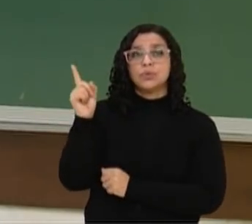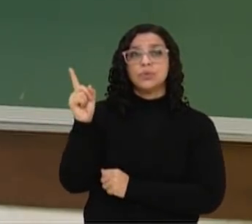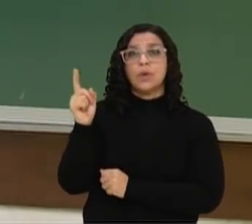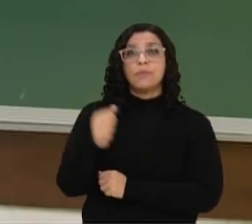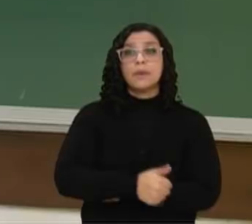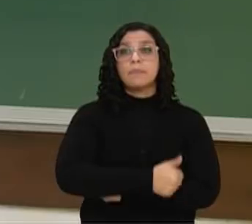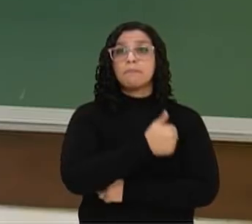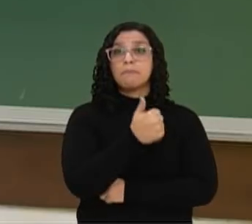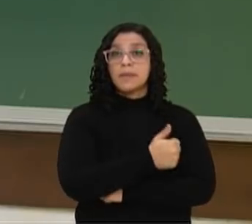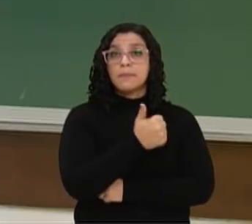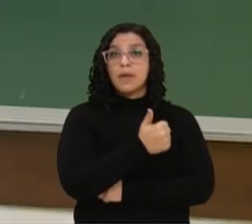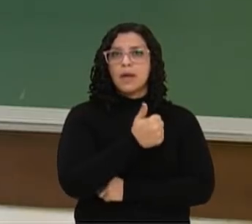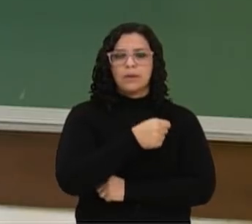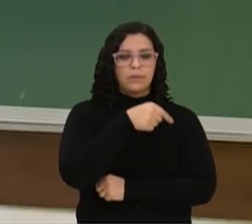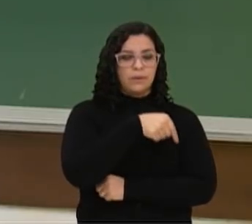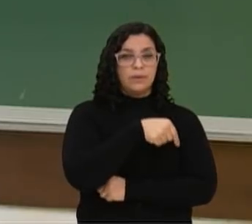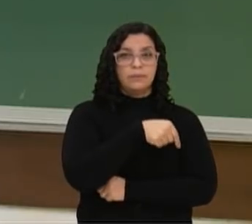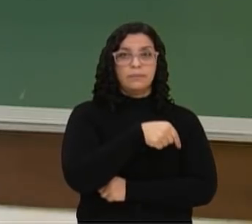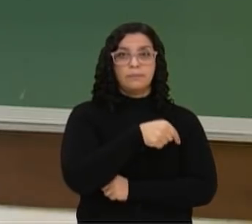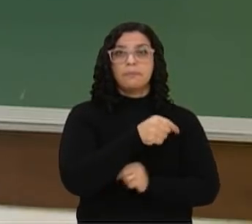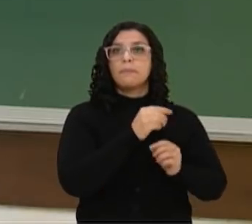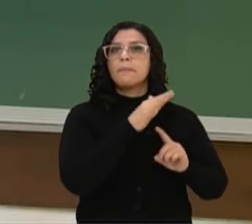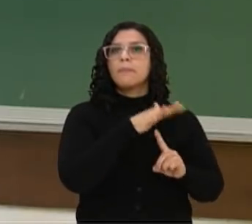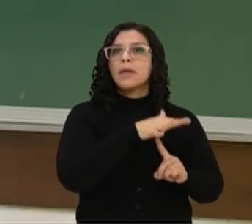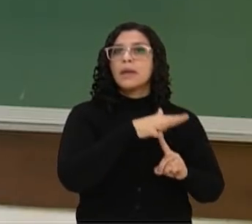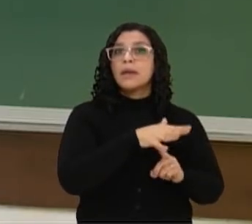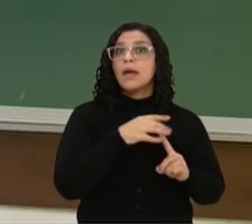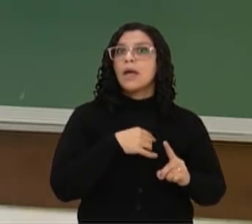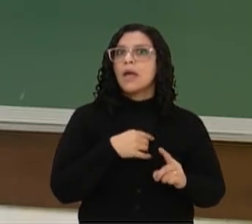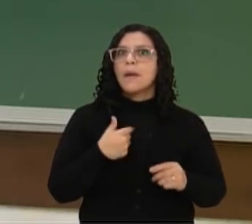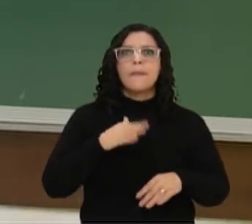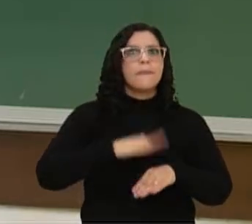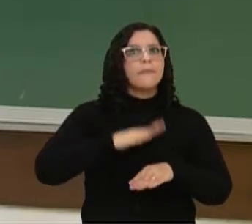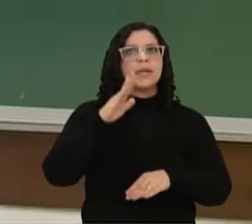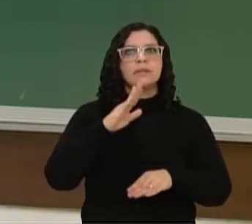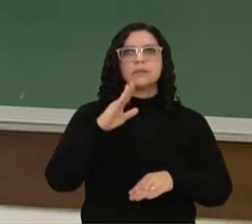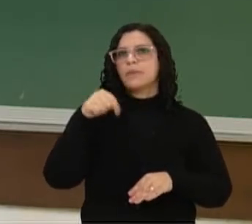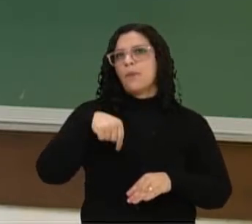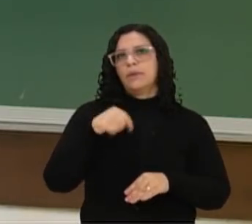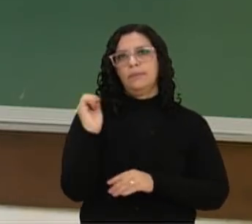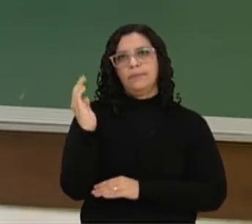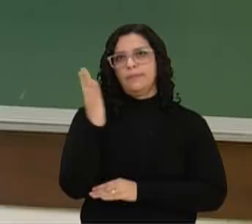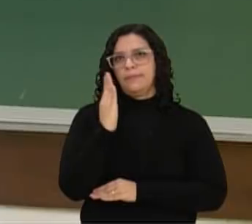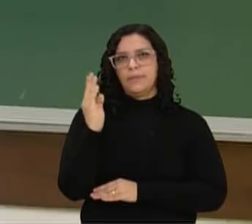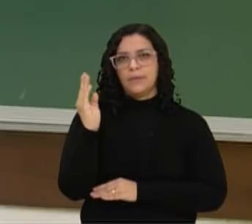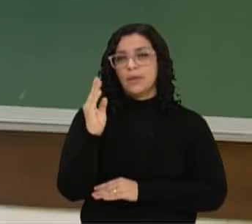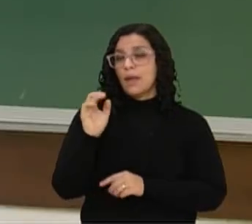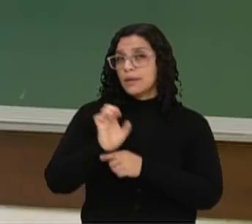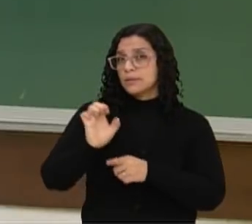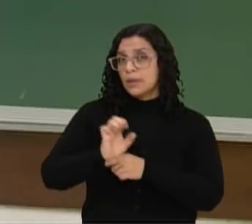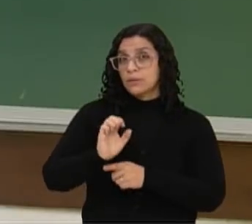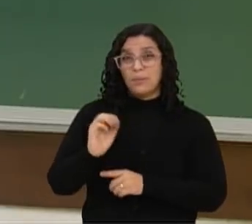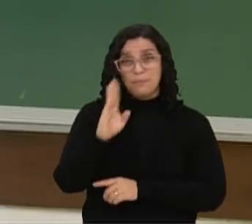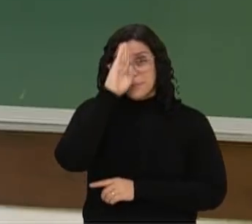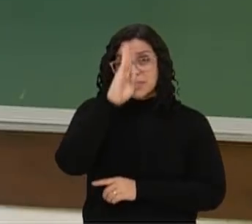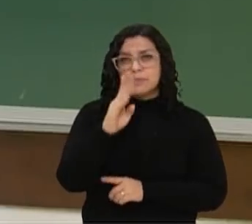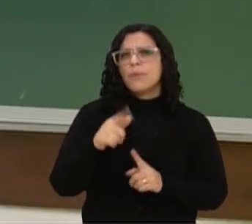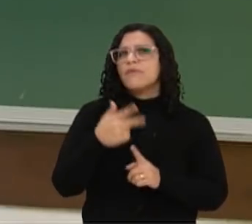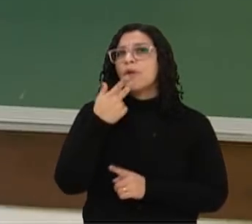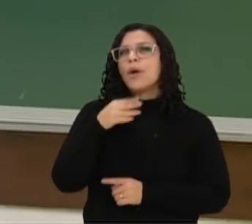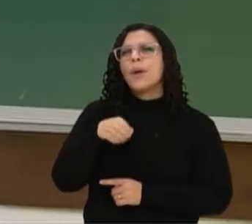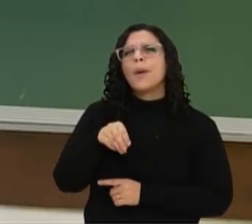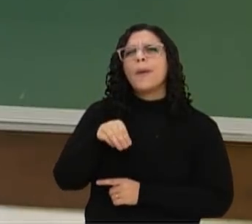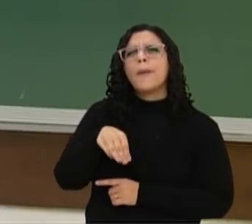Setor primário do Paraná é o motor da economia do estado. Então, por quê? Porque eu uso esse termo, é o